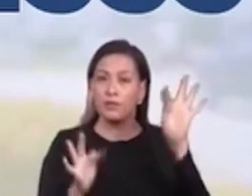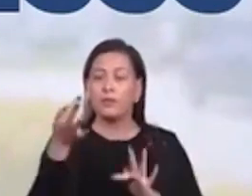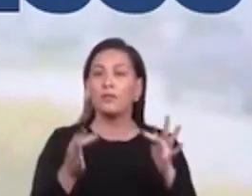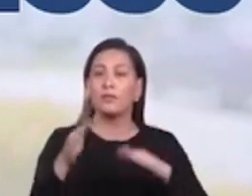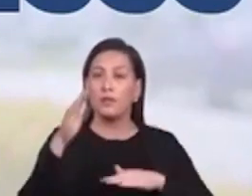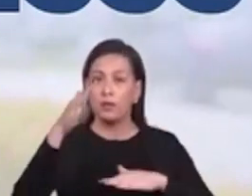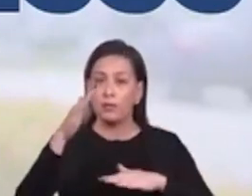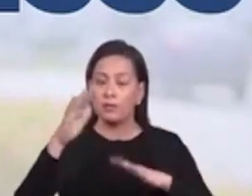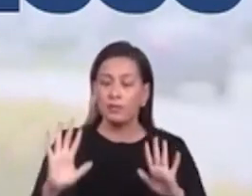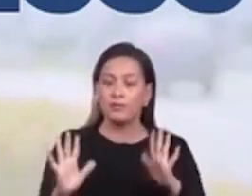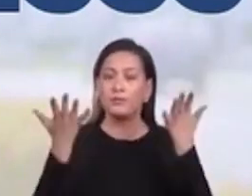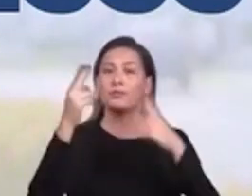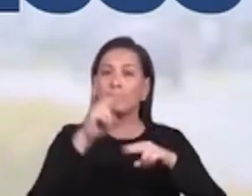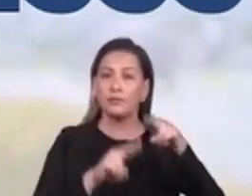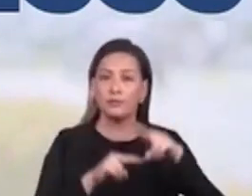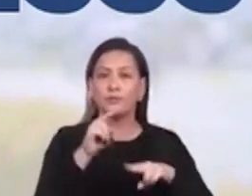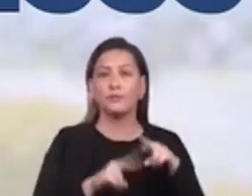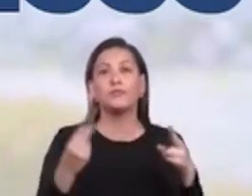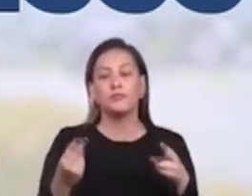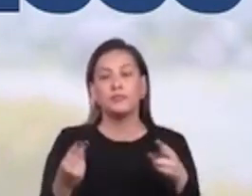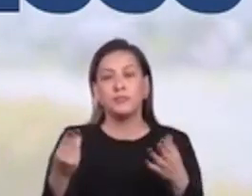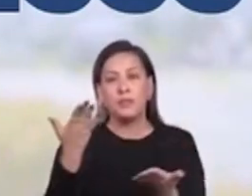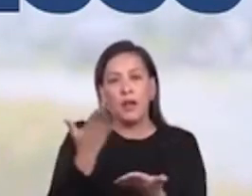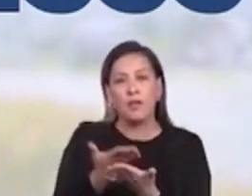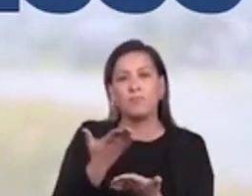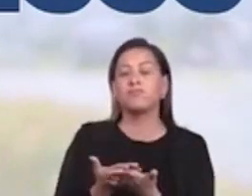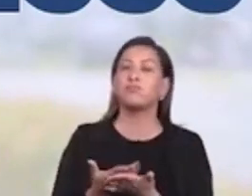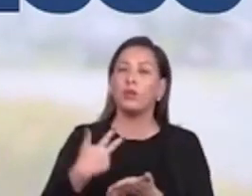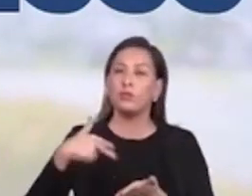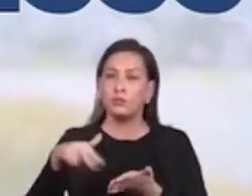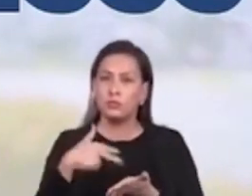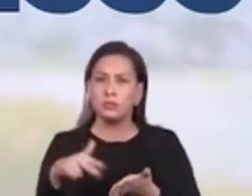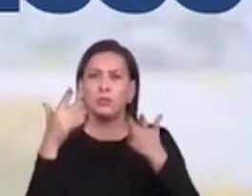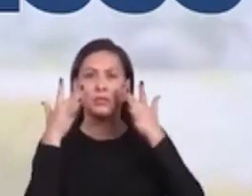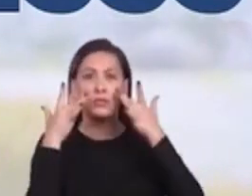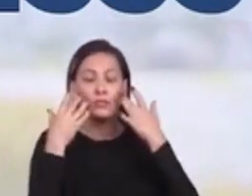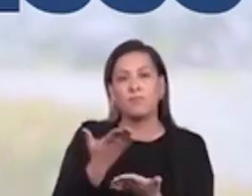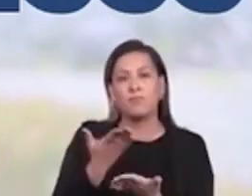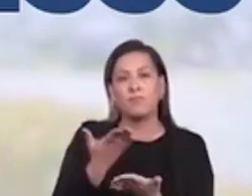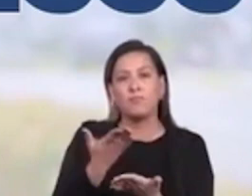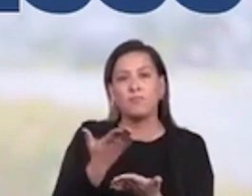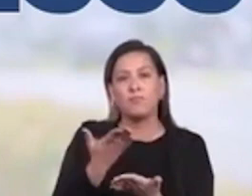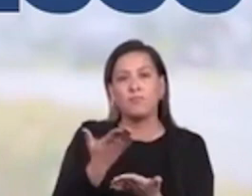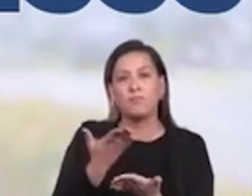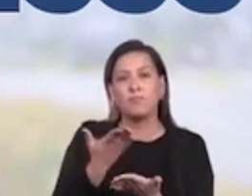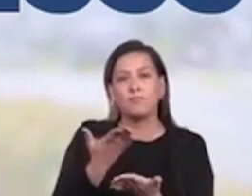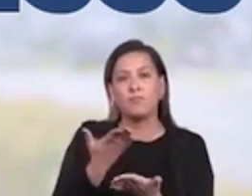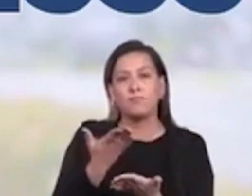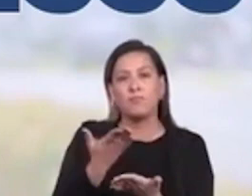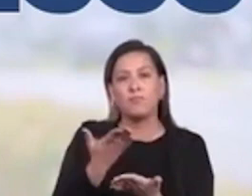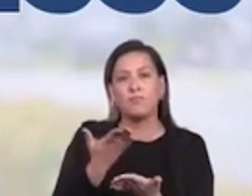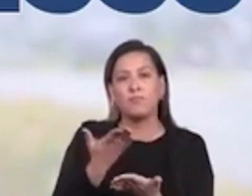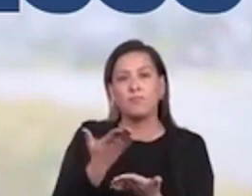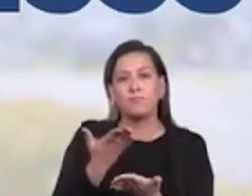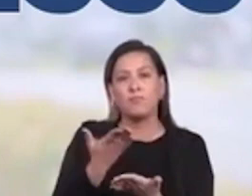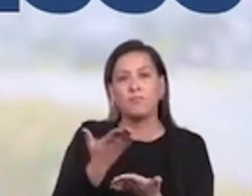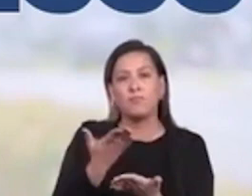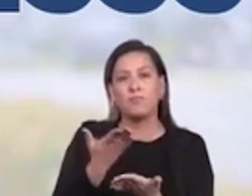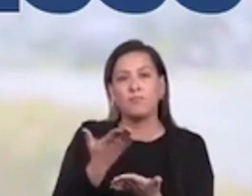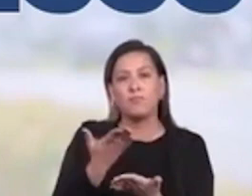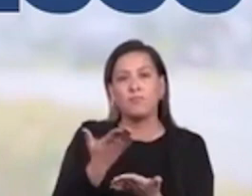São João, e defender a inclusão de aula de música, dança e teatro. É, mas o que ele ganhou foi a